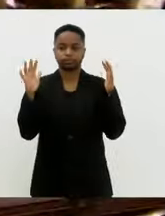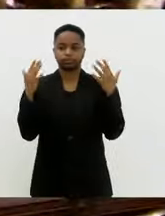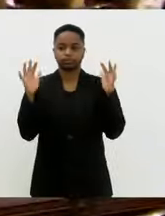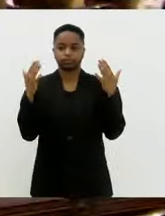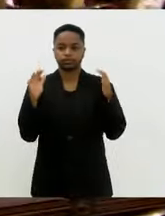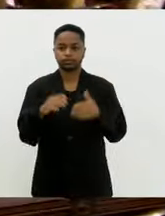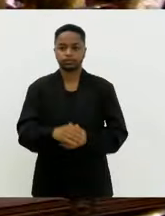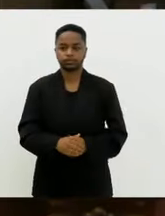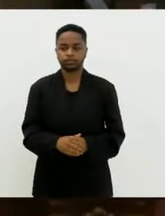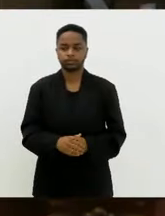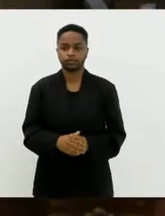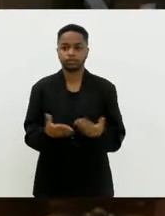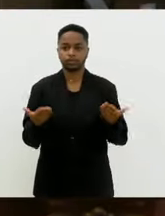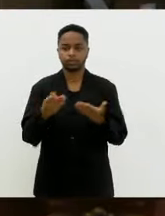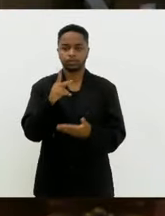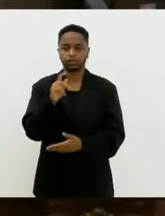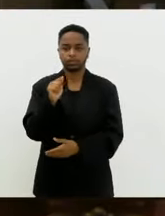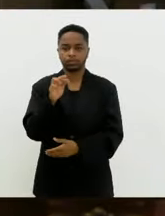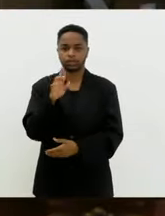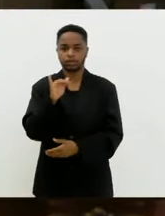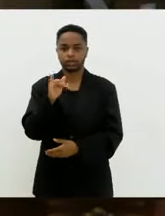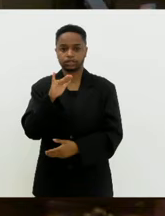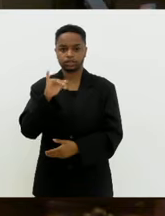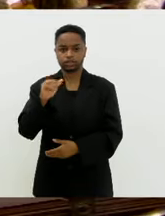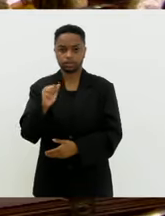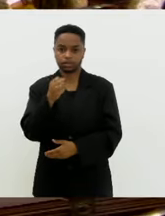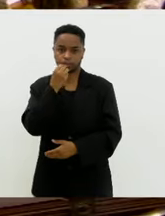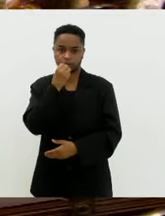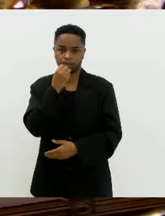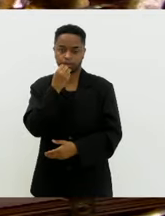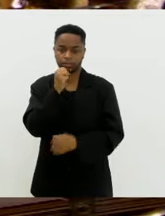Doutora Patrícia Cardoso, por gentileza.